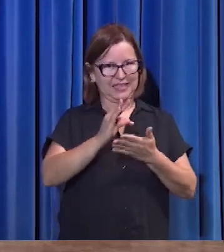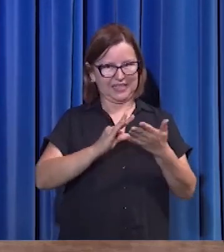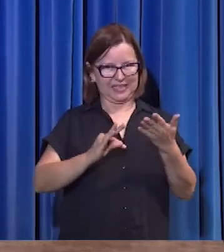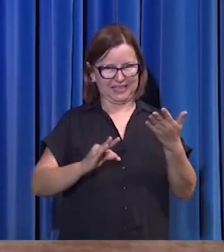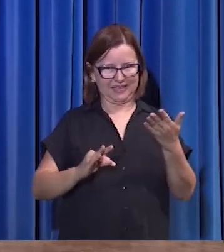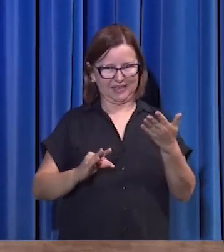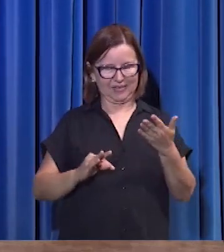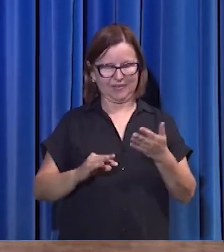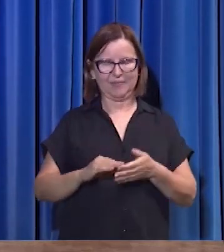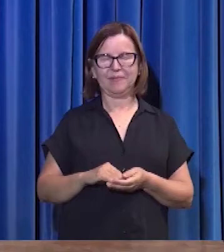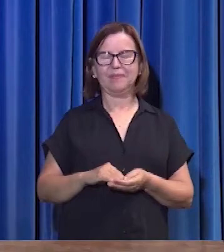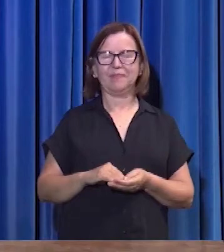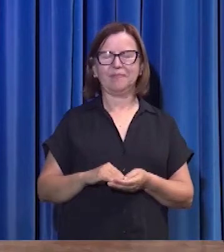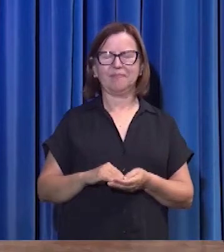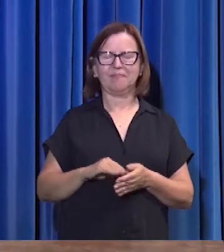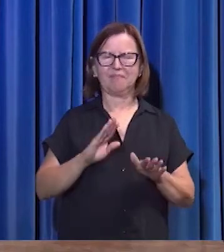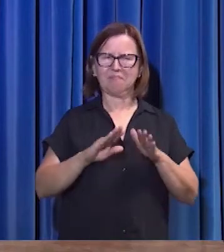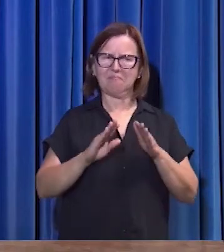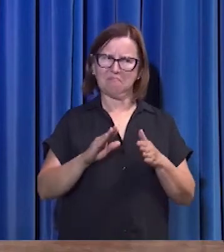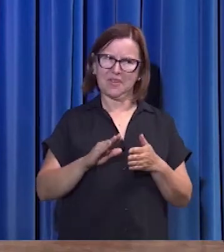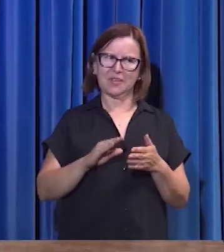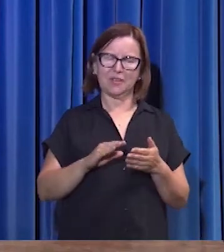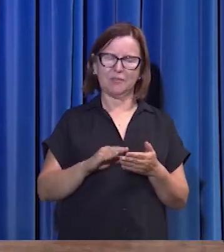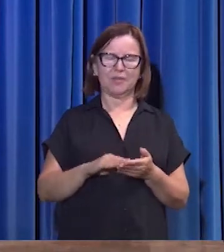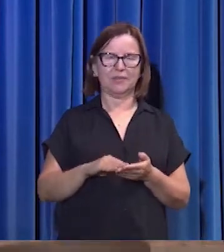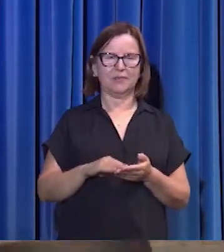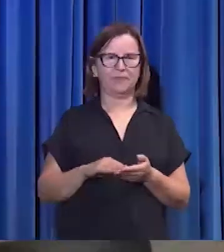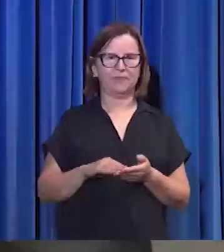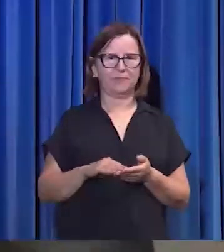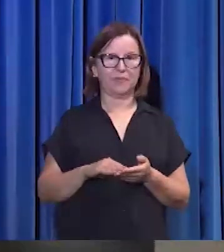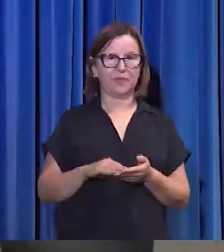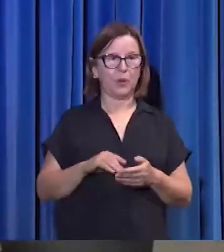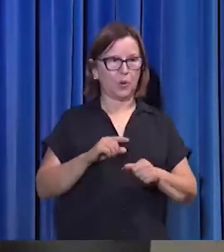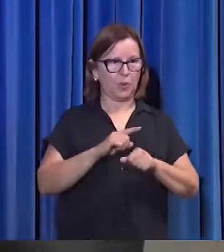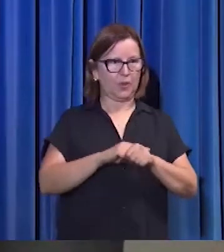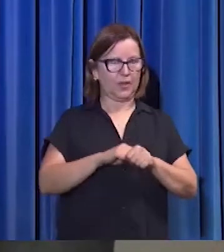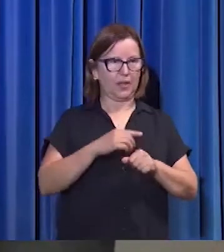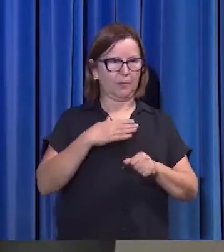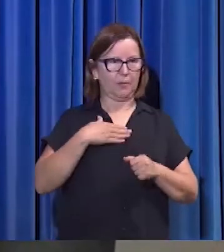seguinte. Seria mais ou menos o seguinte, o tempo da minha traição